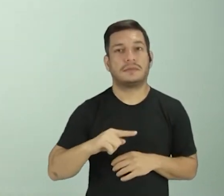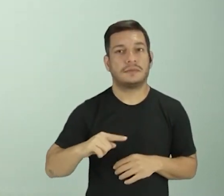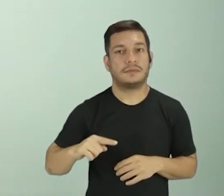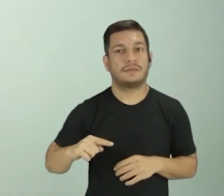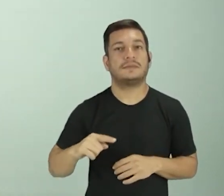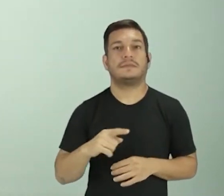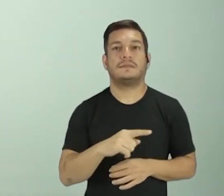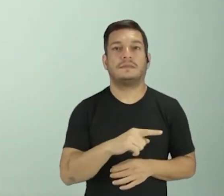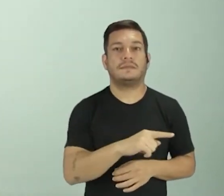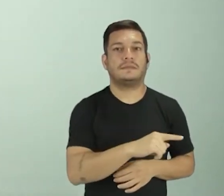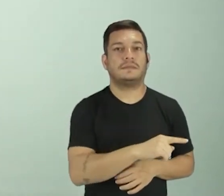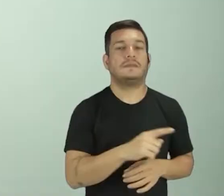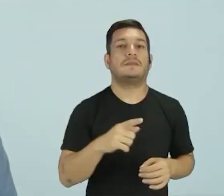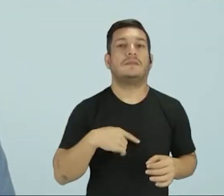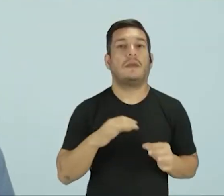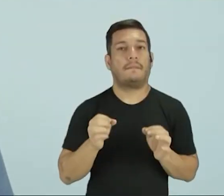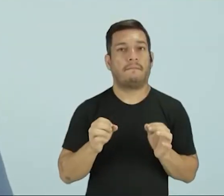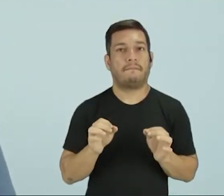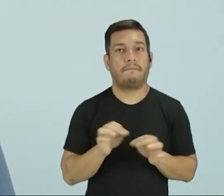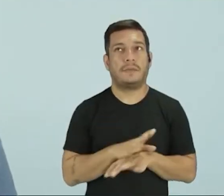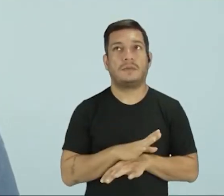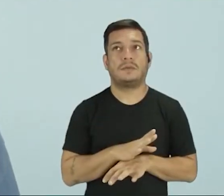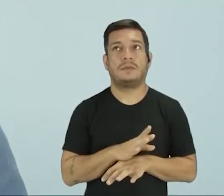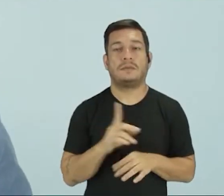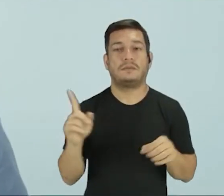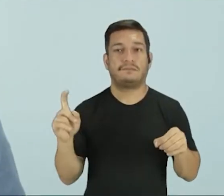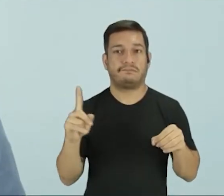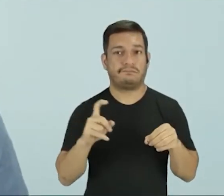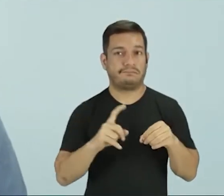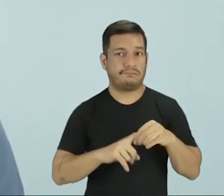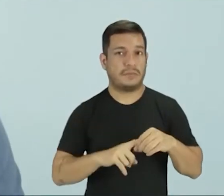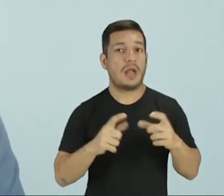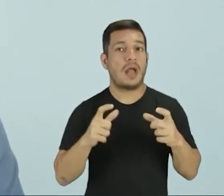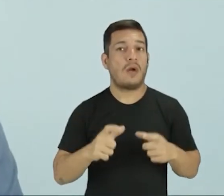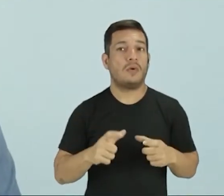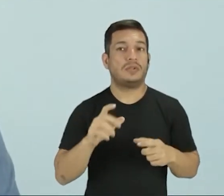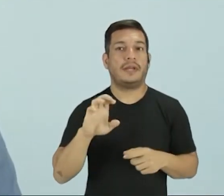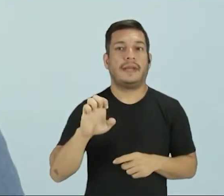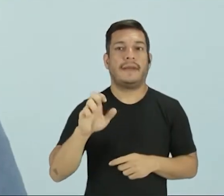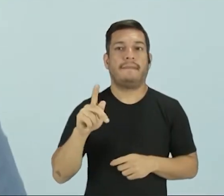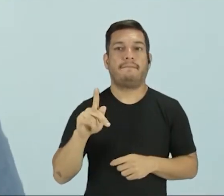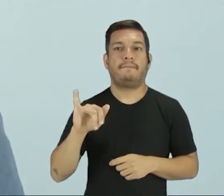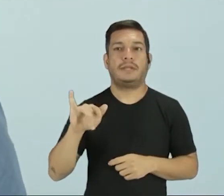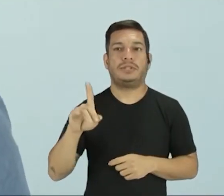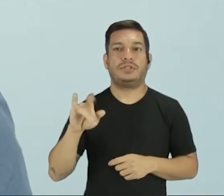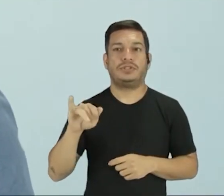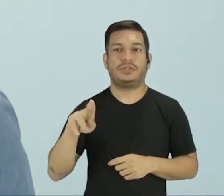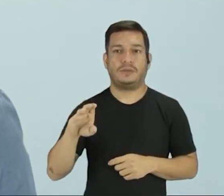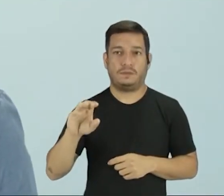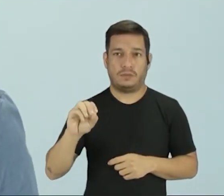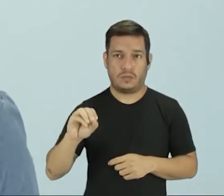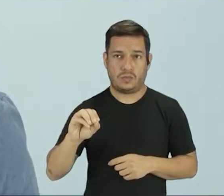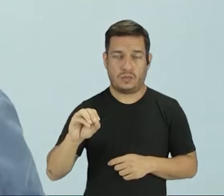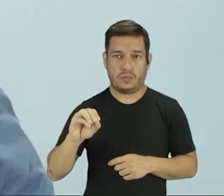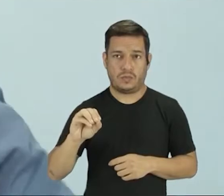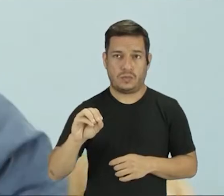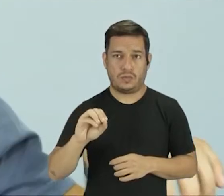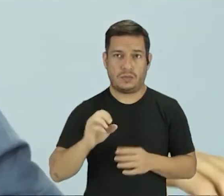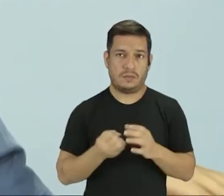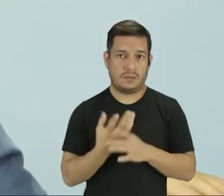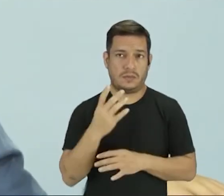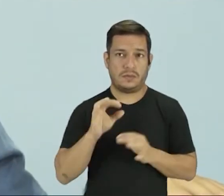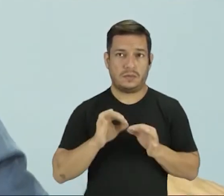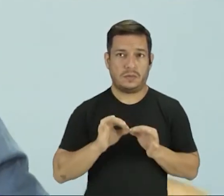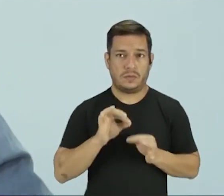seu flagelo, todo pronto para fecundação lá no epidídimo. Então, ele é produzido no tubo seminífero e